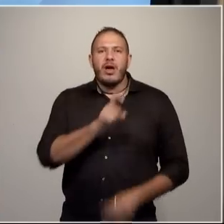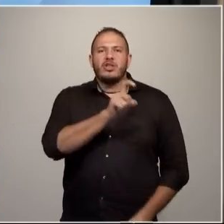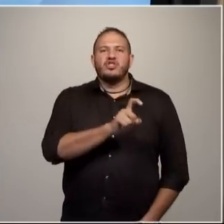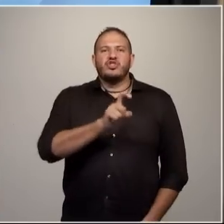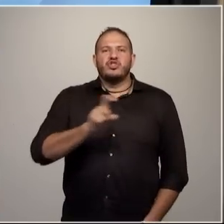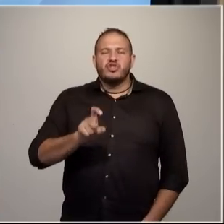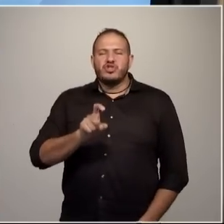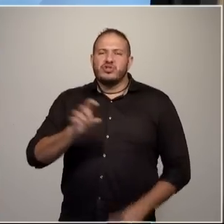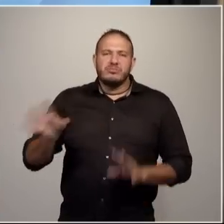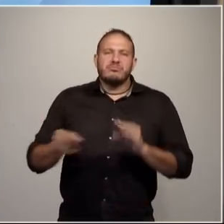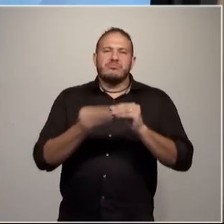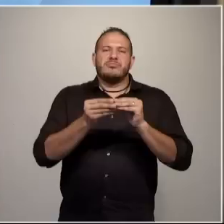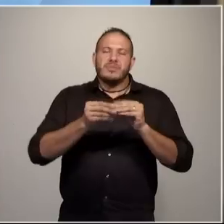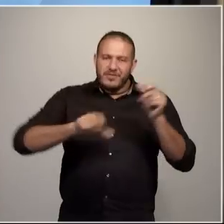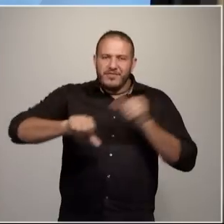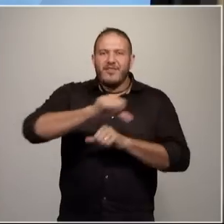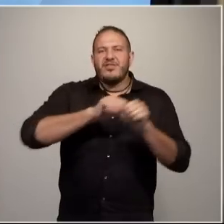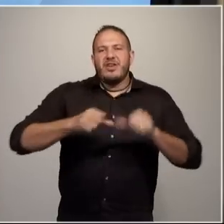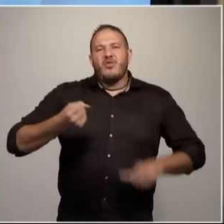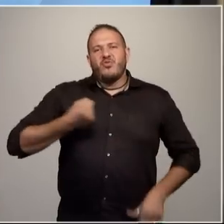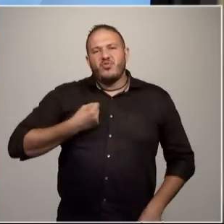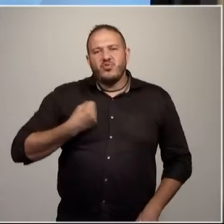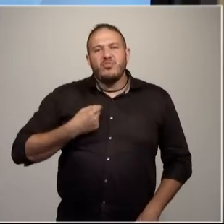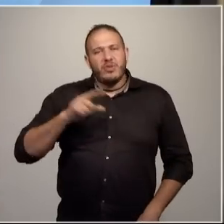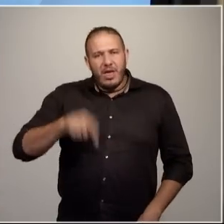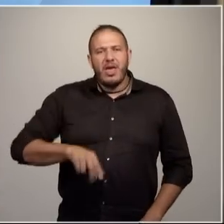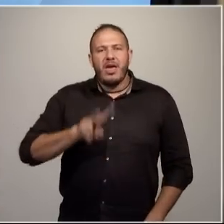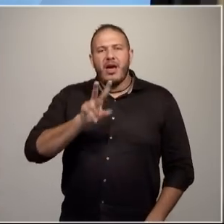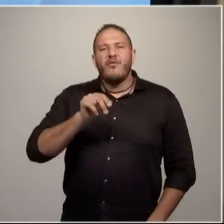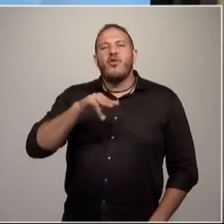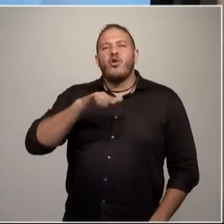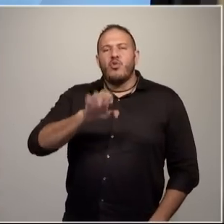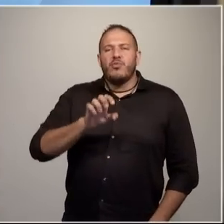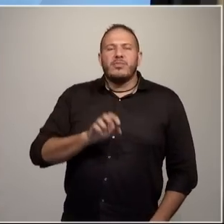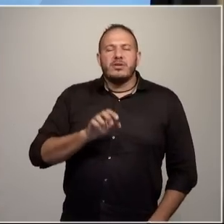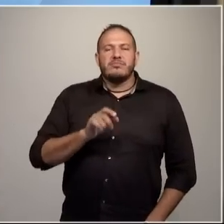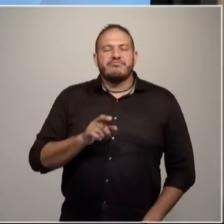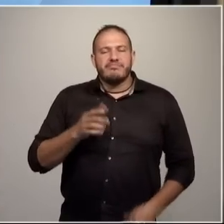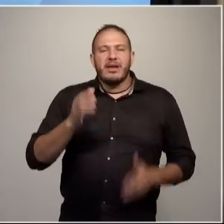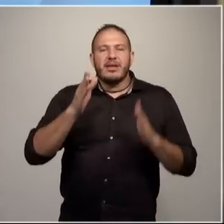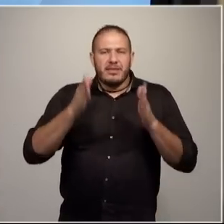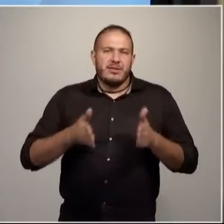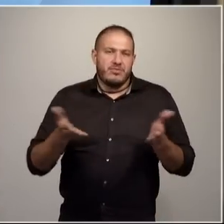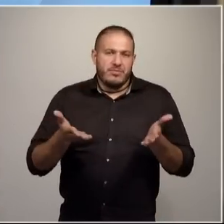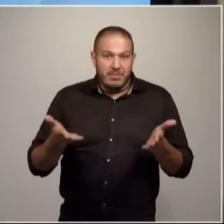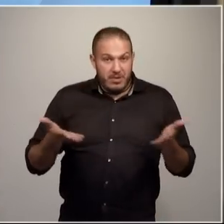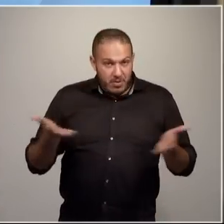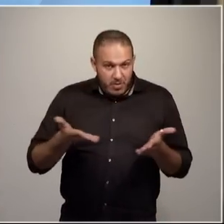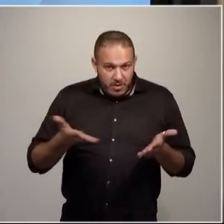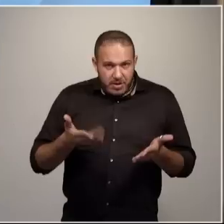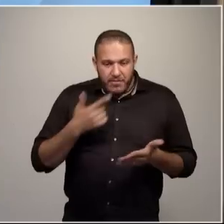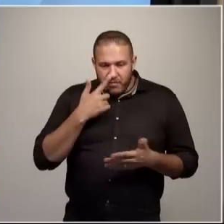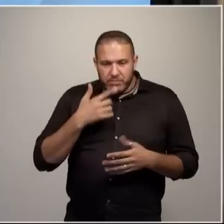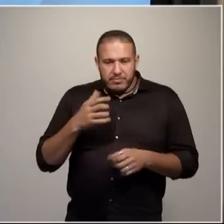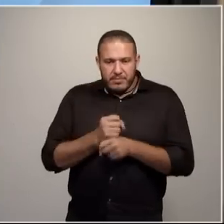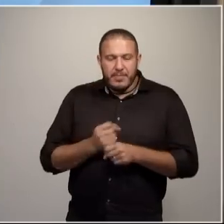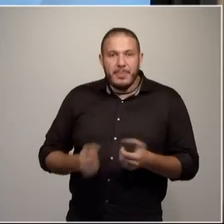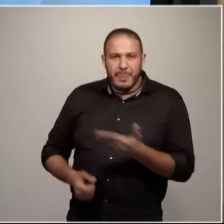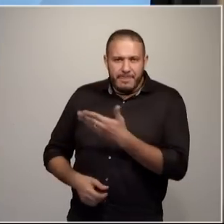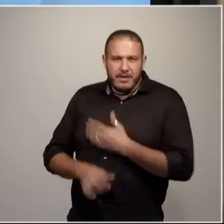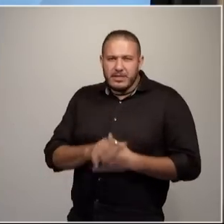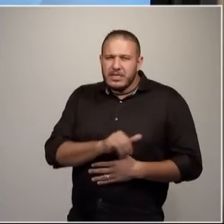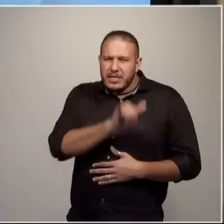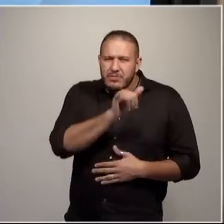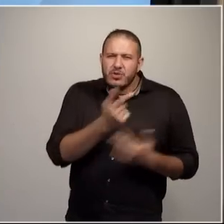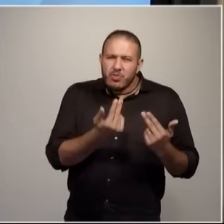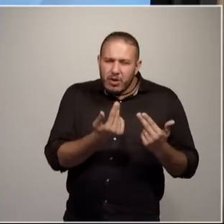integrar em x e vai virar um número, que é o tal do volume que a integral calcula. Então agora eu vou fazer esse y aqui igual a x, aqui vai ficar